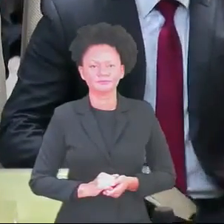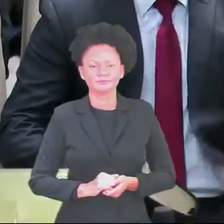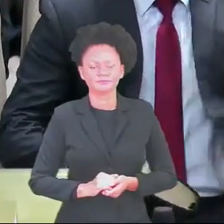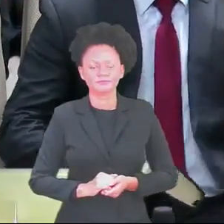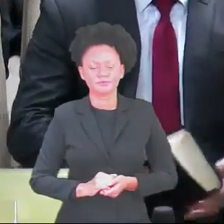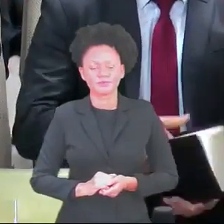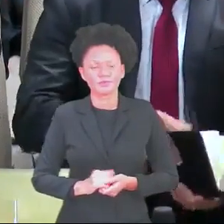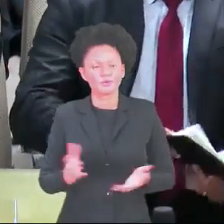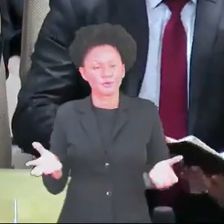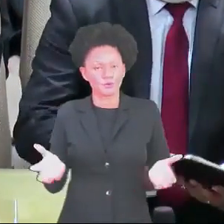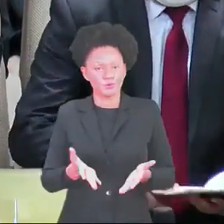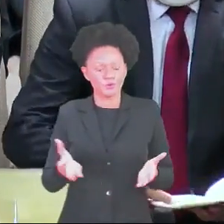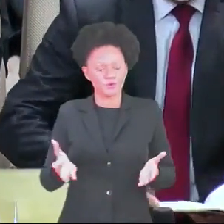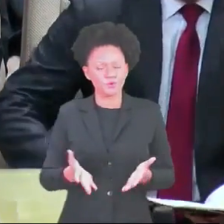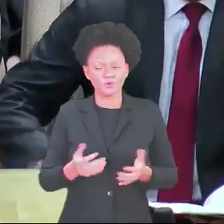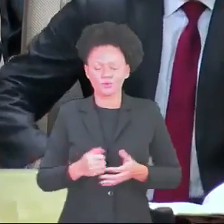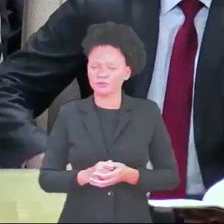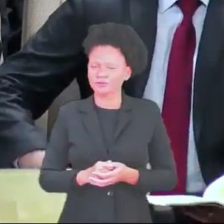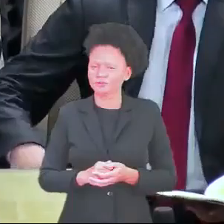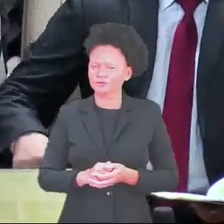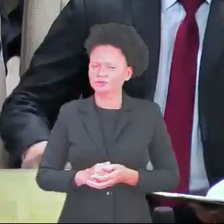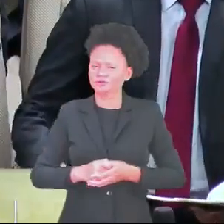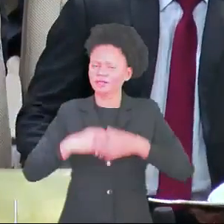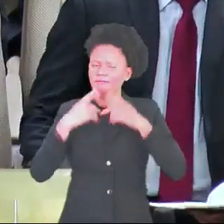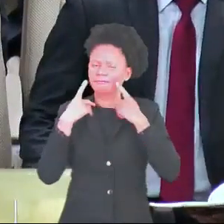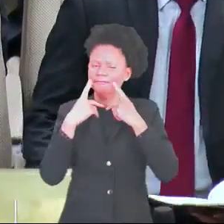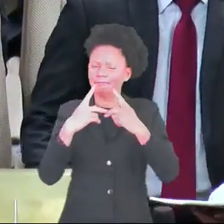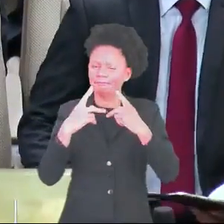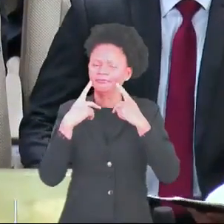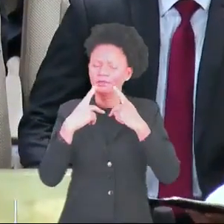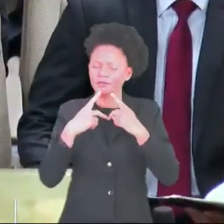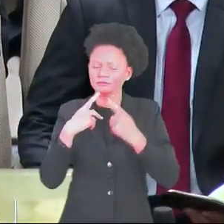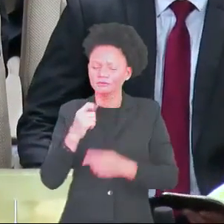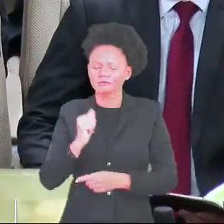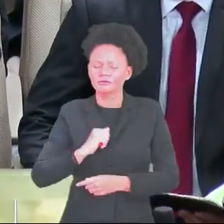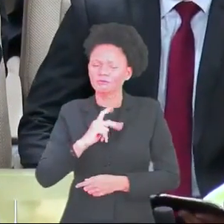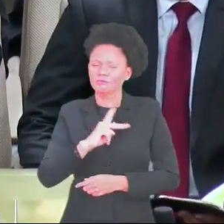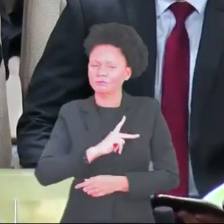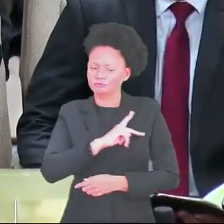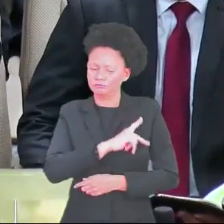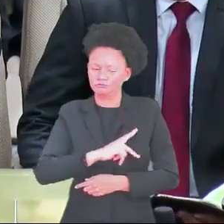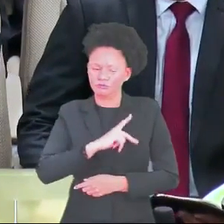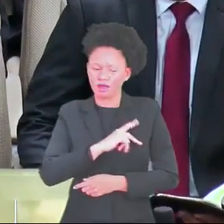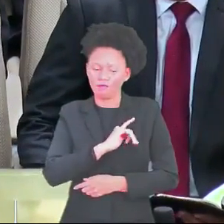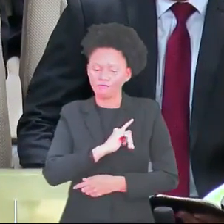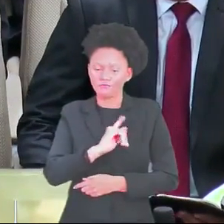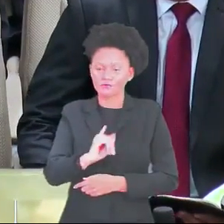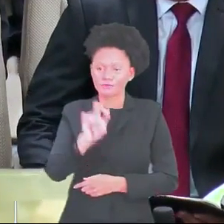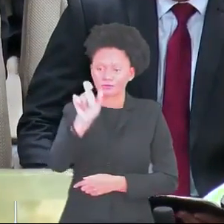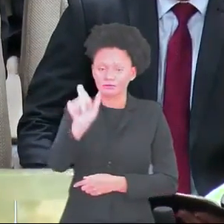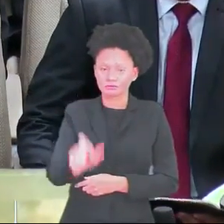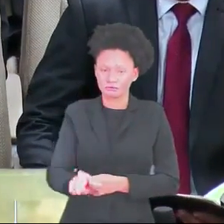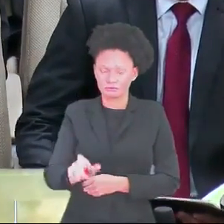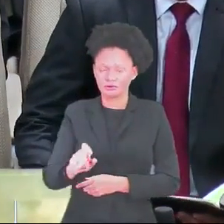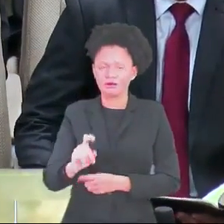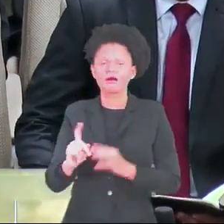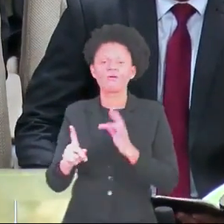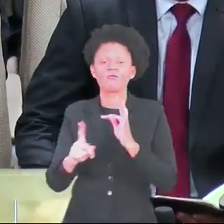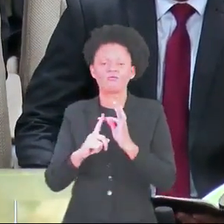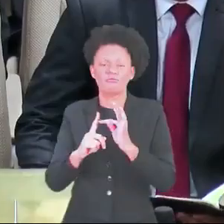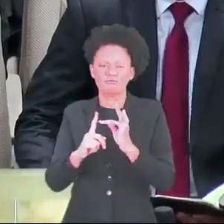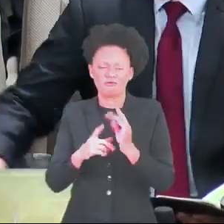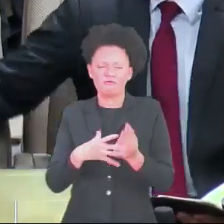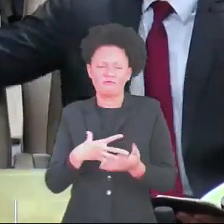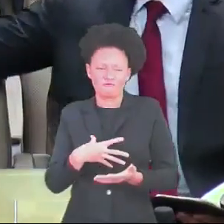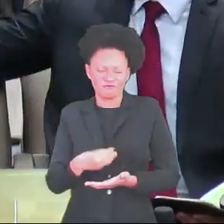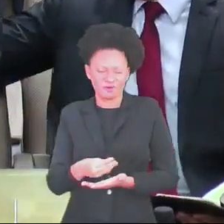Essa palavra do apóstolo Paulo ao seu filho Timóteo, nesse capítulo inteiro, aliás,